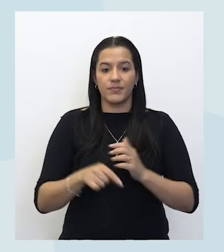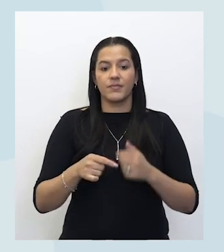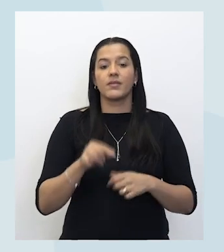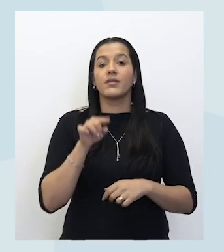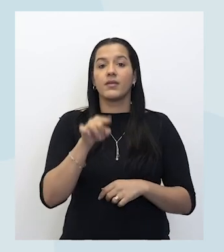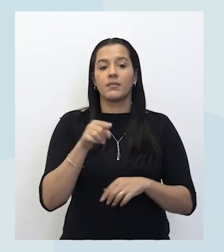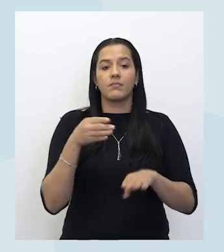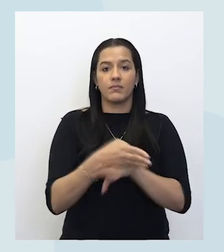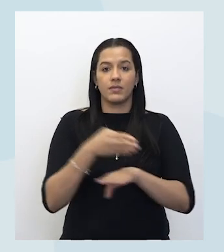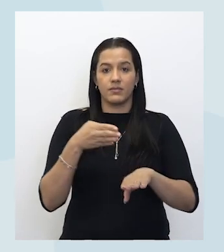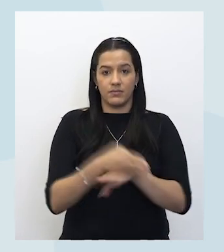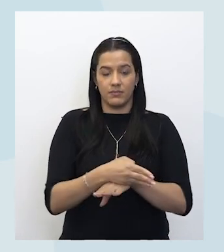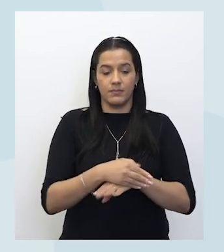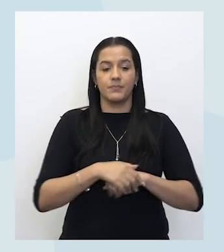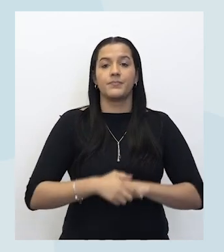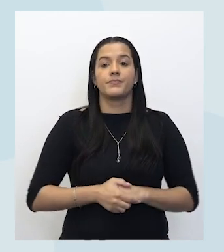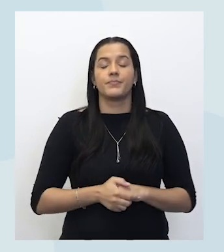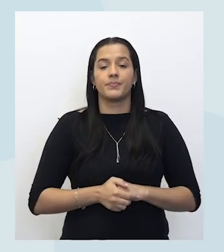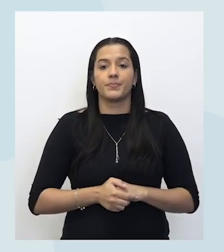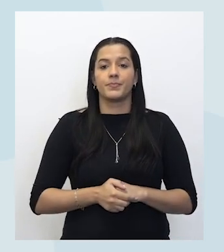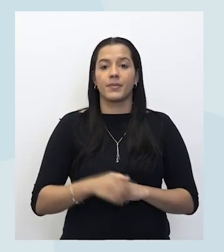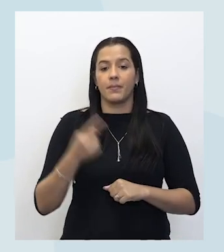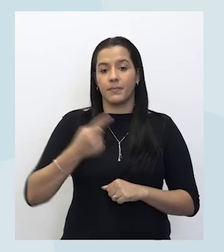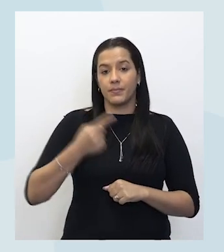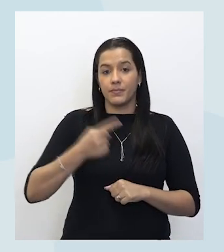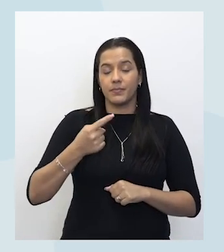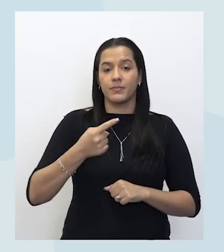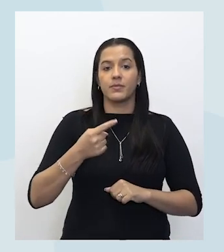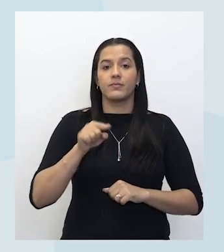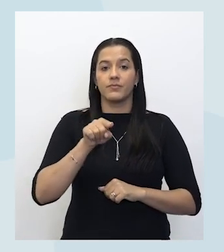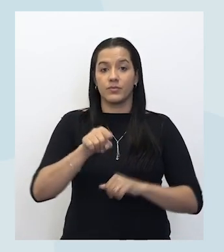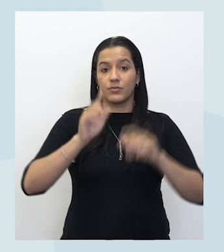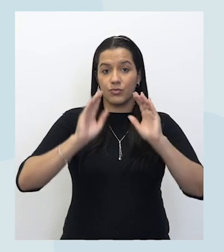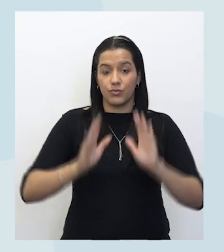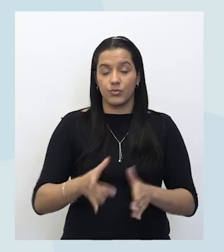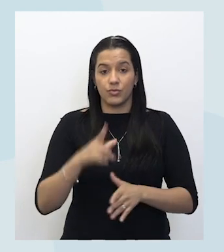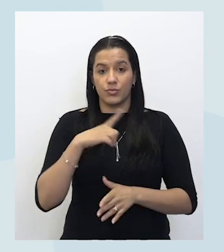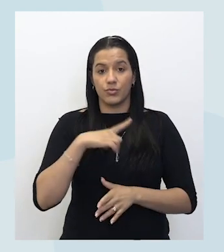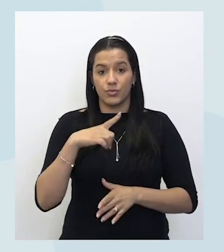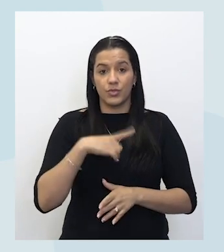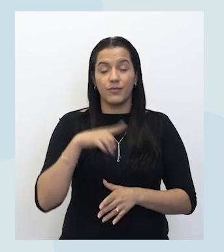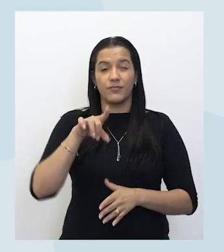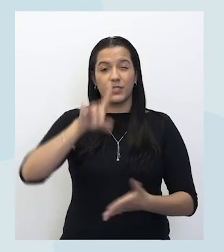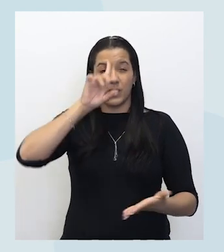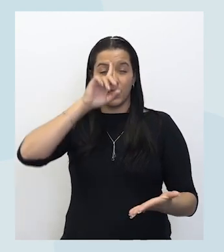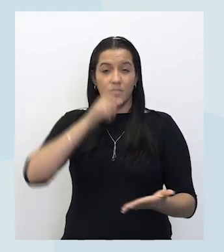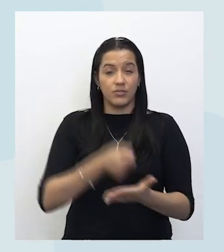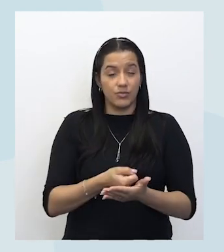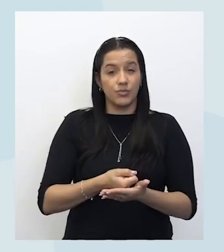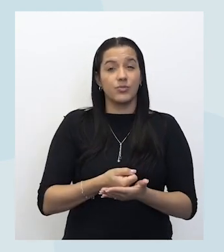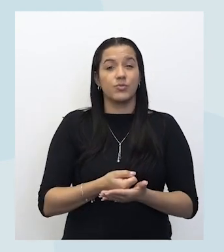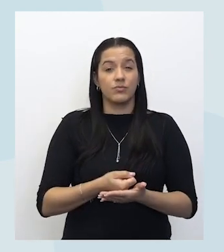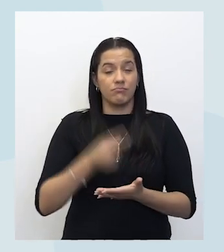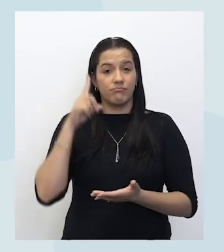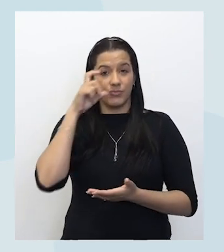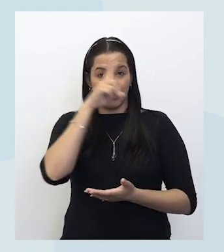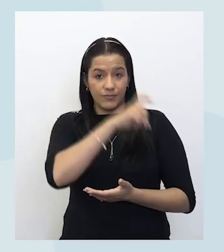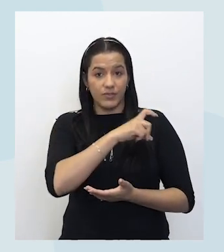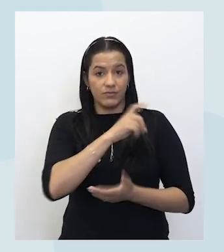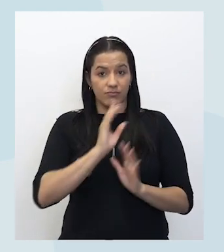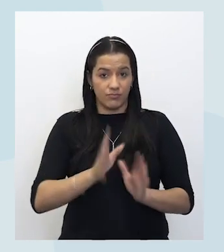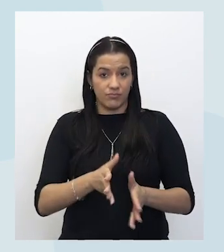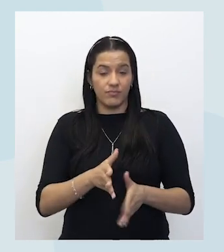no chat. A primeira questão, você já teve que lidar com uma decisão difícil? Essa é a primeira